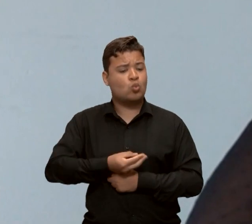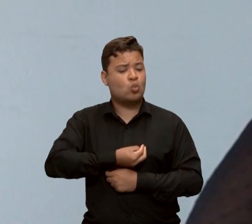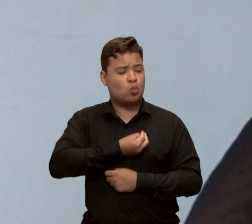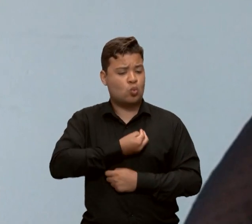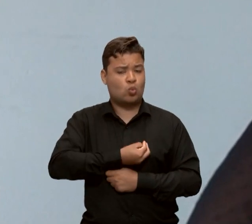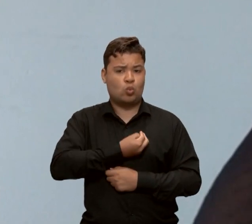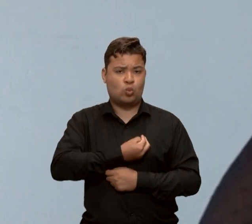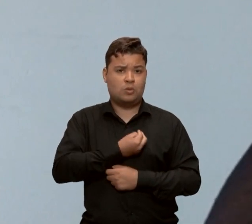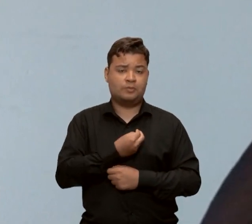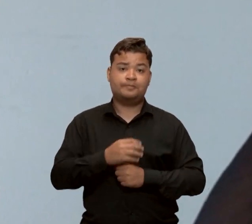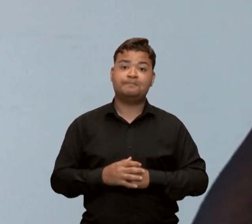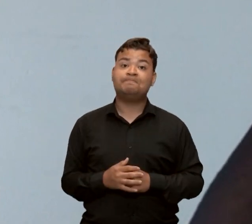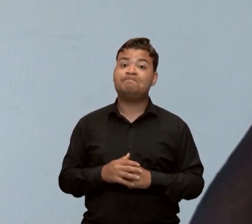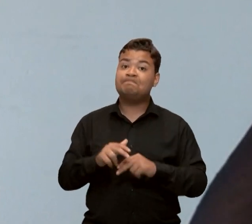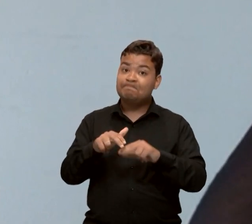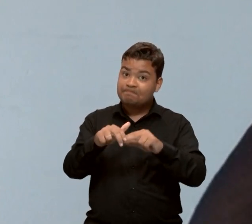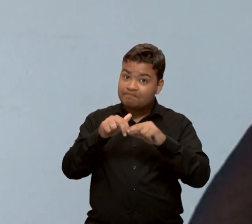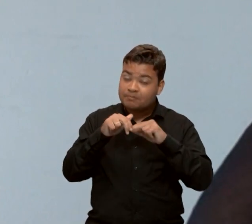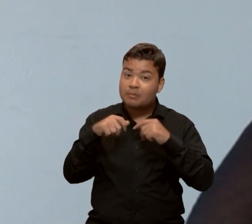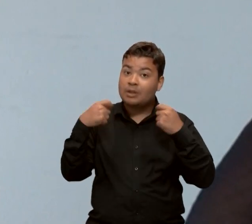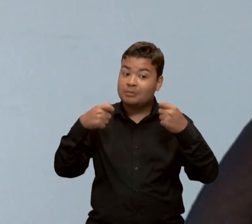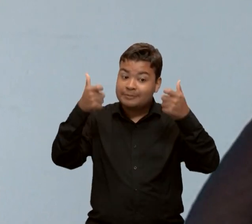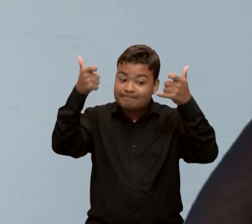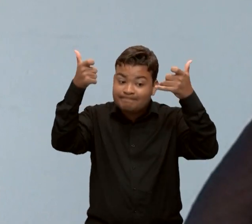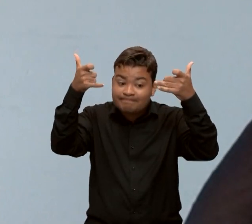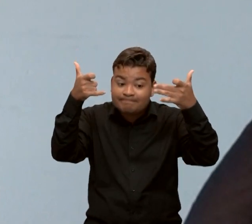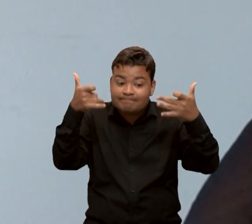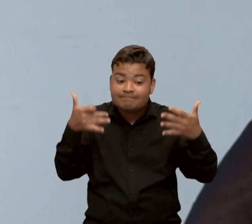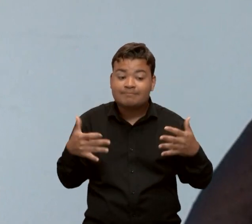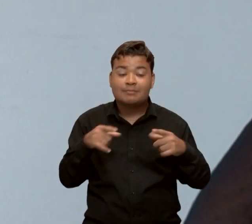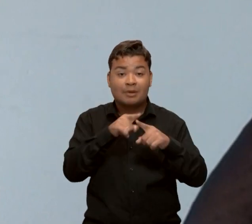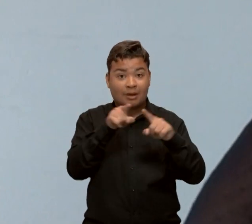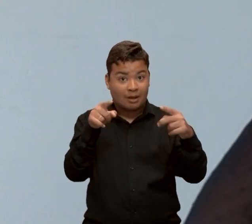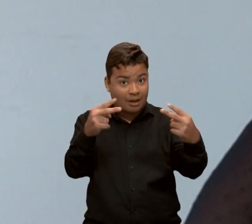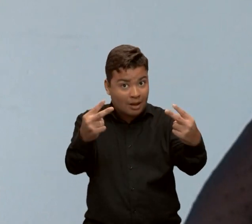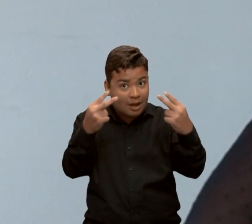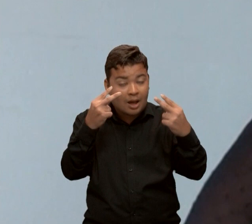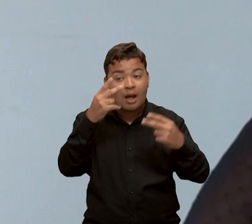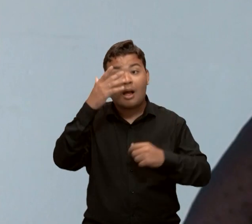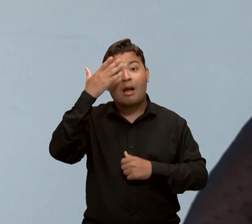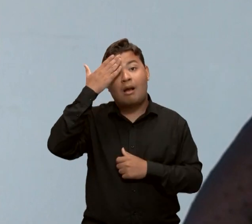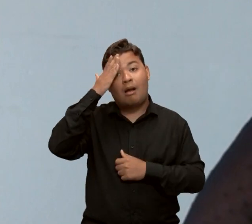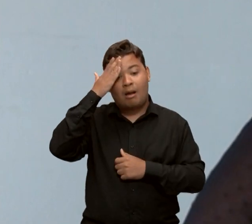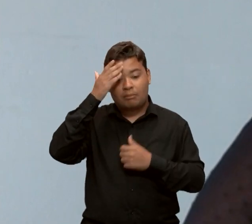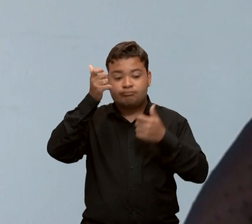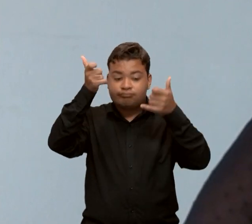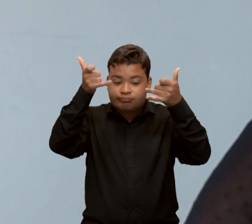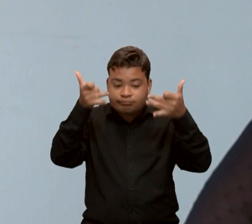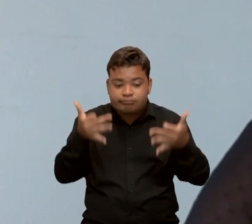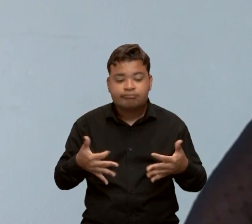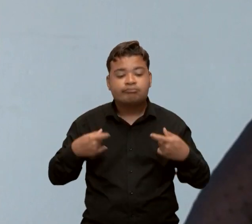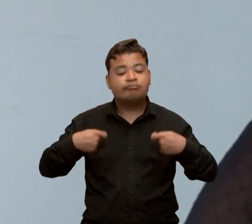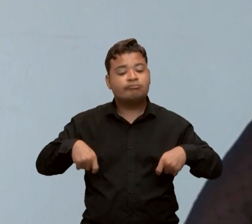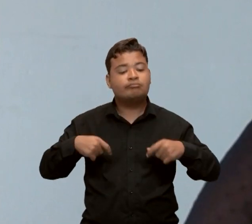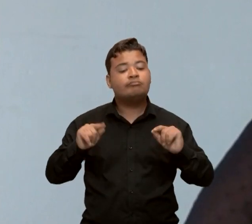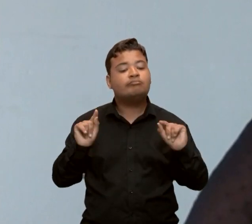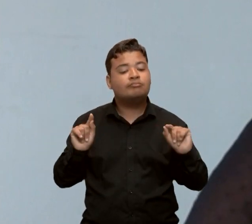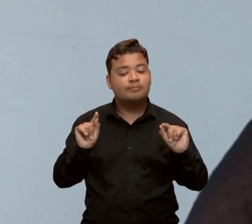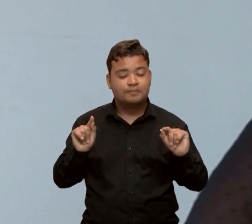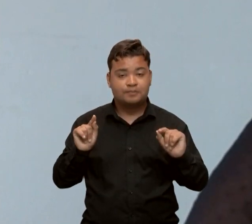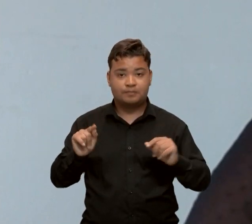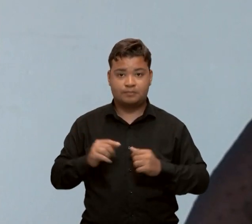nesse ponto, eu acho que é importante esclarecer, né, para as pessoas que estão nos acompanhando, a diferença